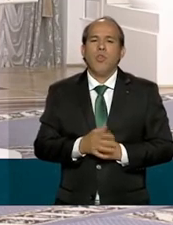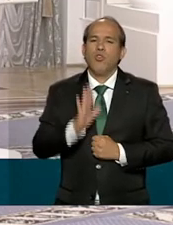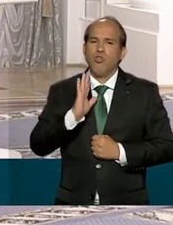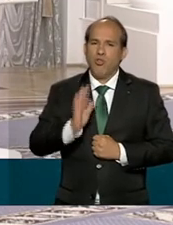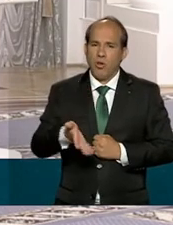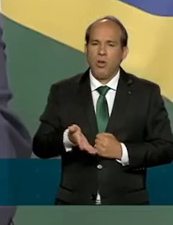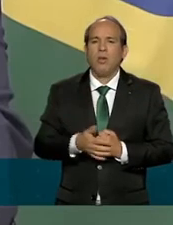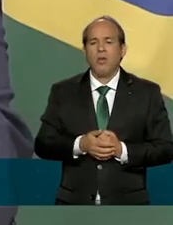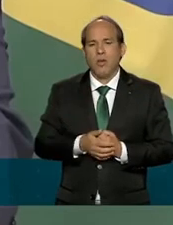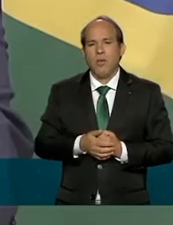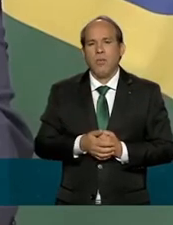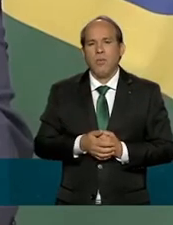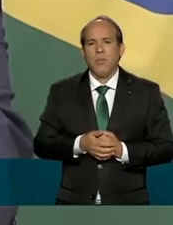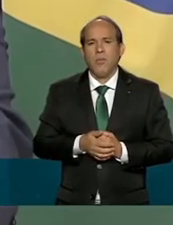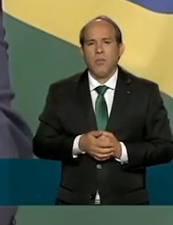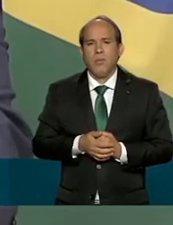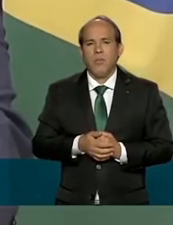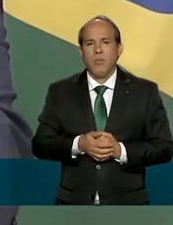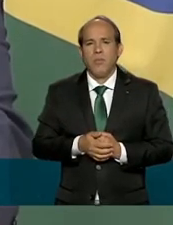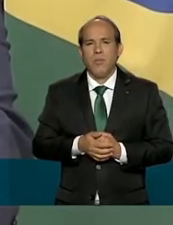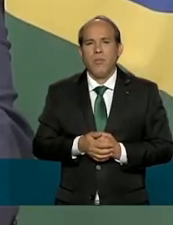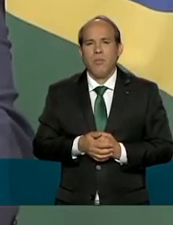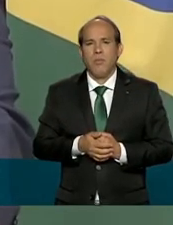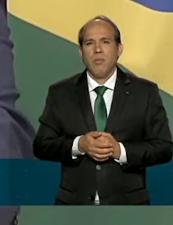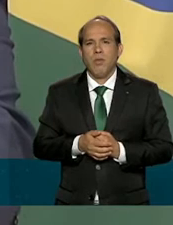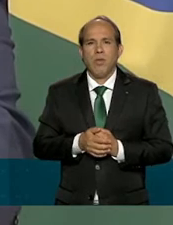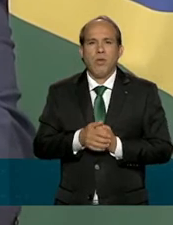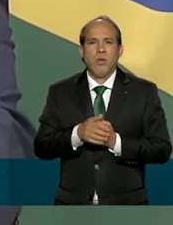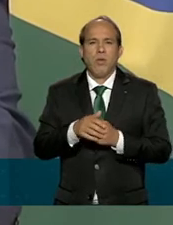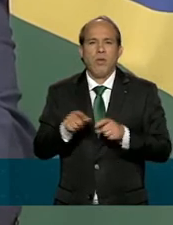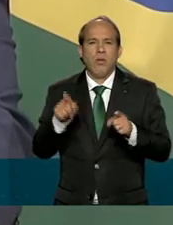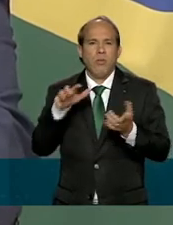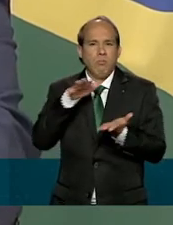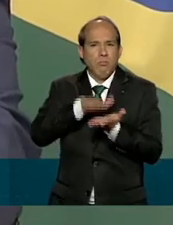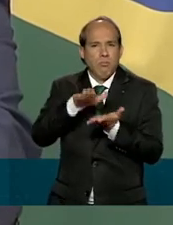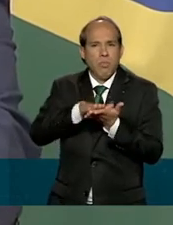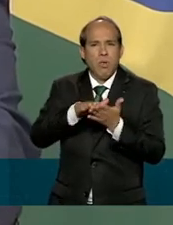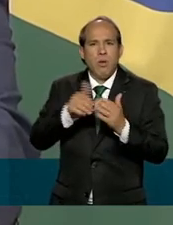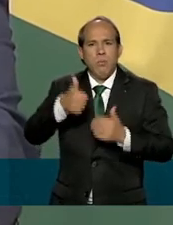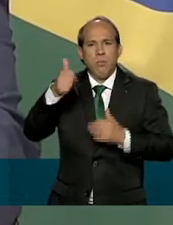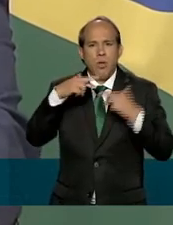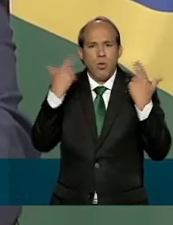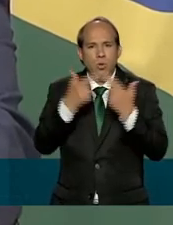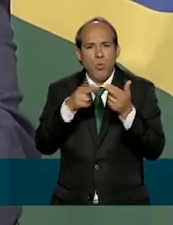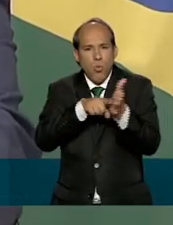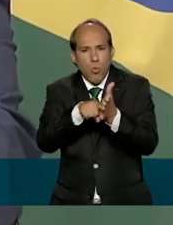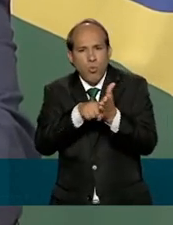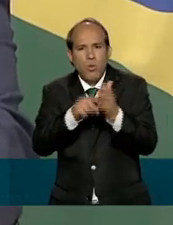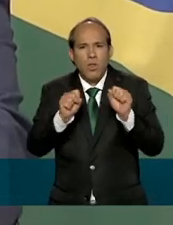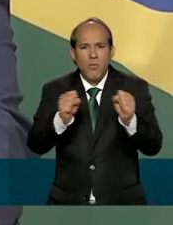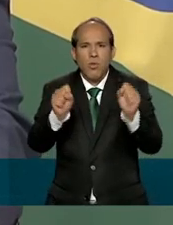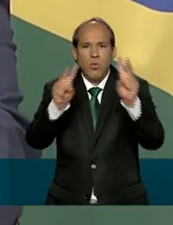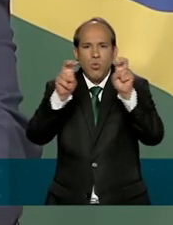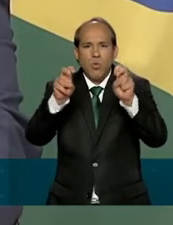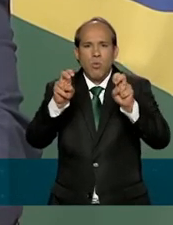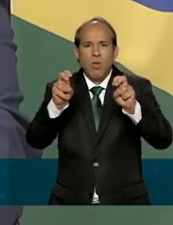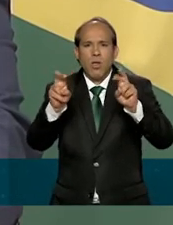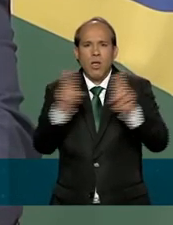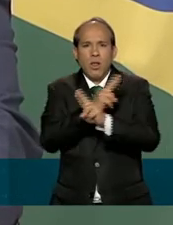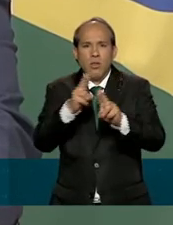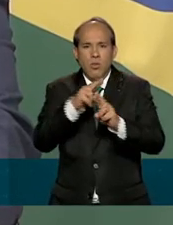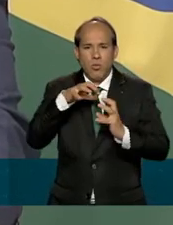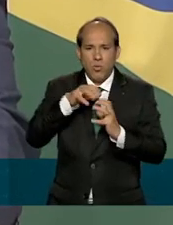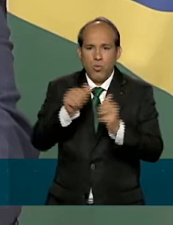Registramos também a primeira edição da reunião de consultas em defesa e relações exteriores entre nossos ministros